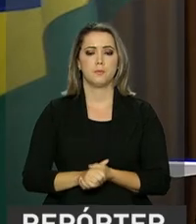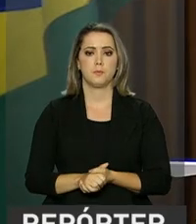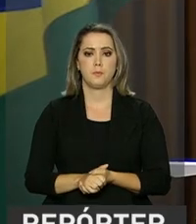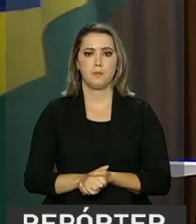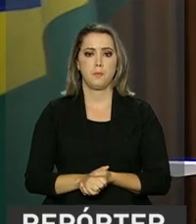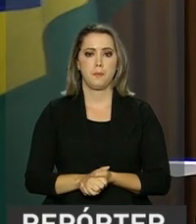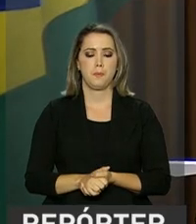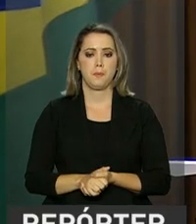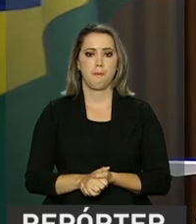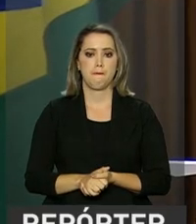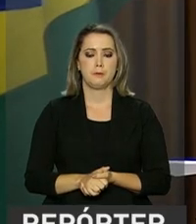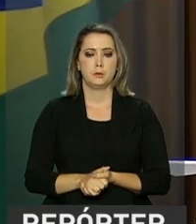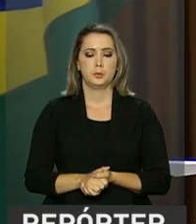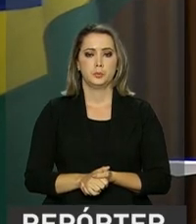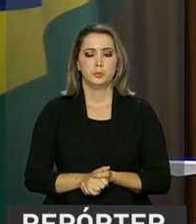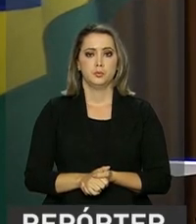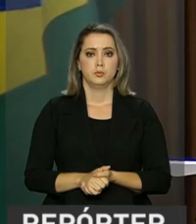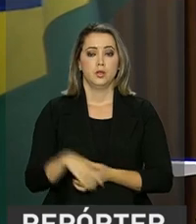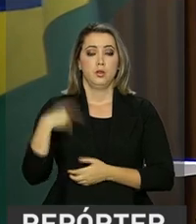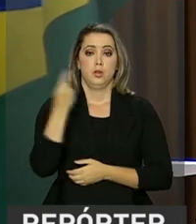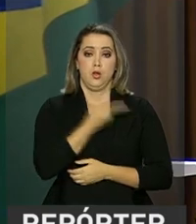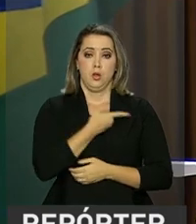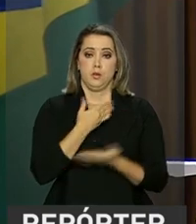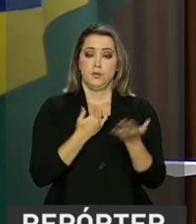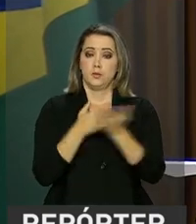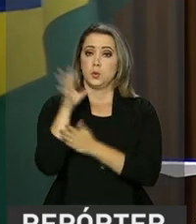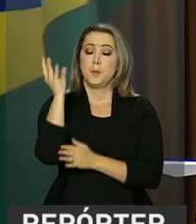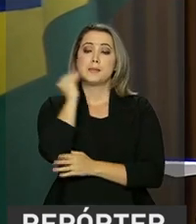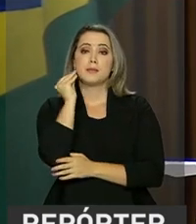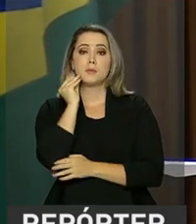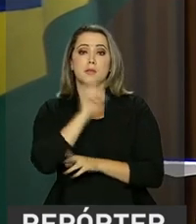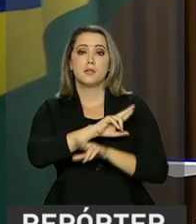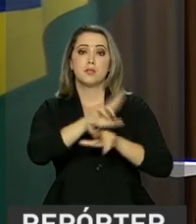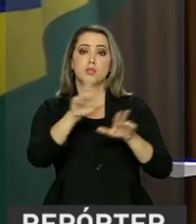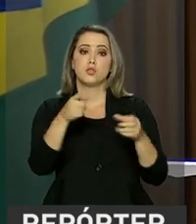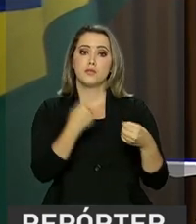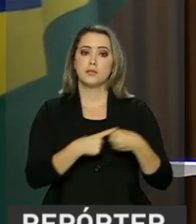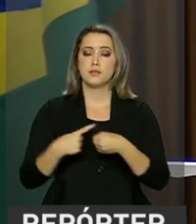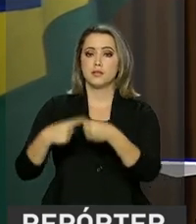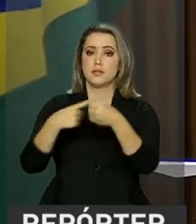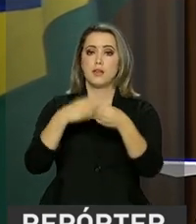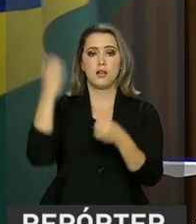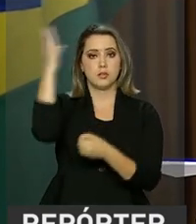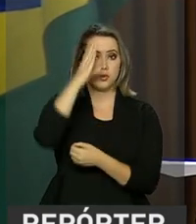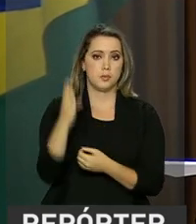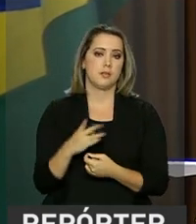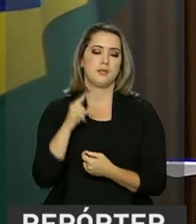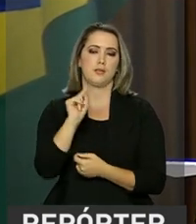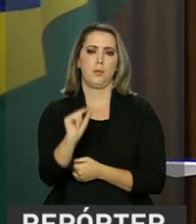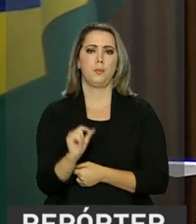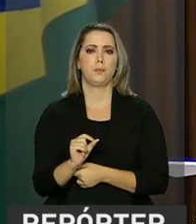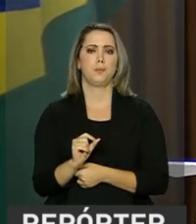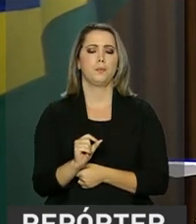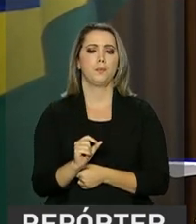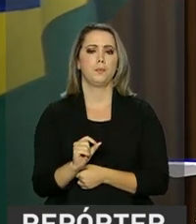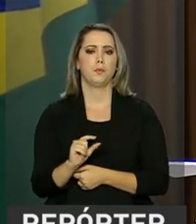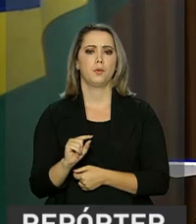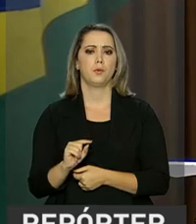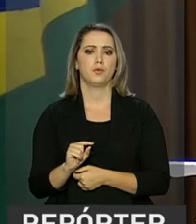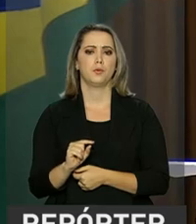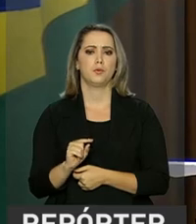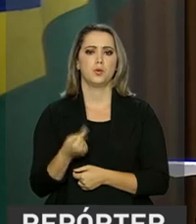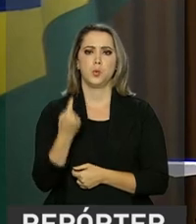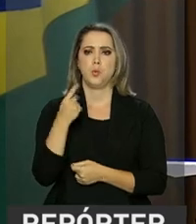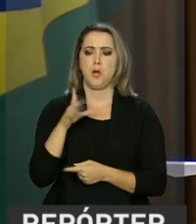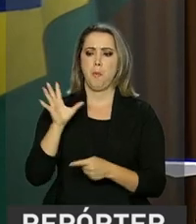cariocas nós vamos começar as experiências nas várias cidades brasileiras com uma digamos uma uma Uma não